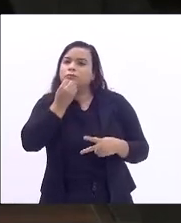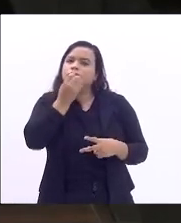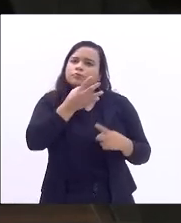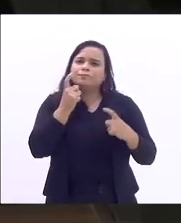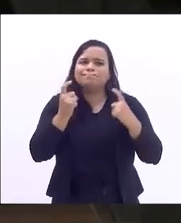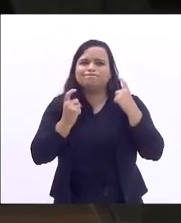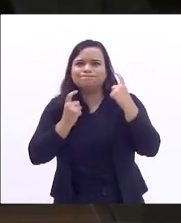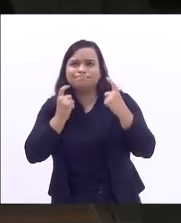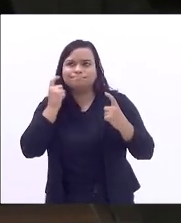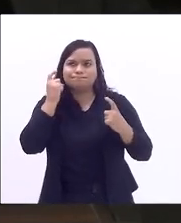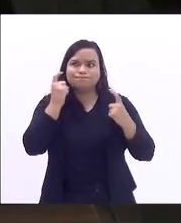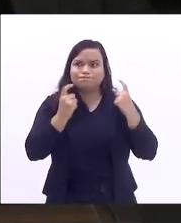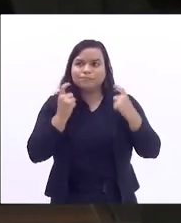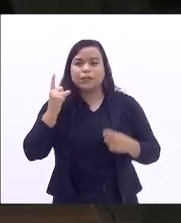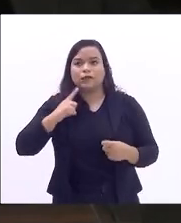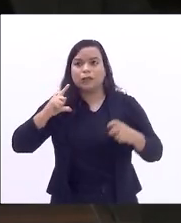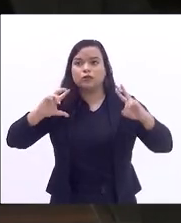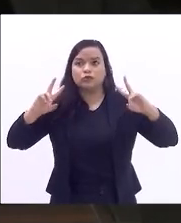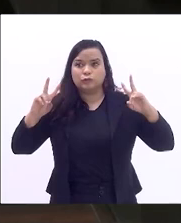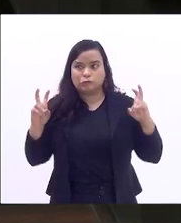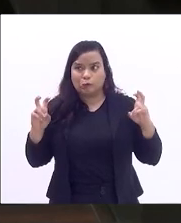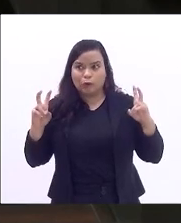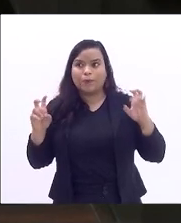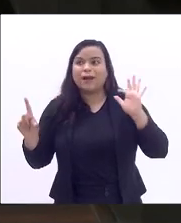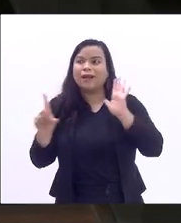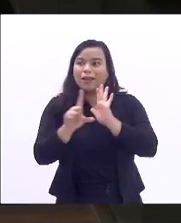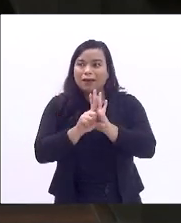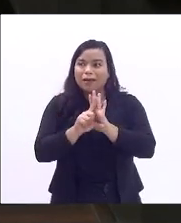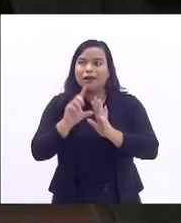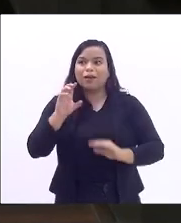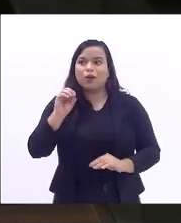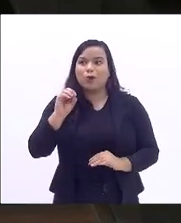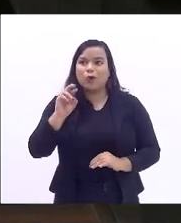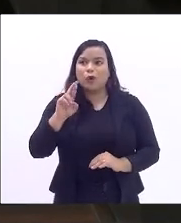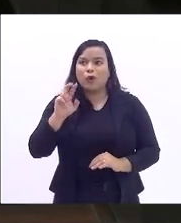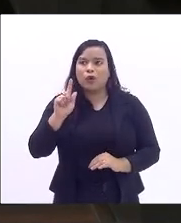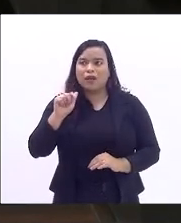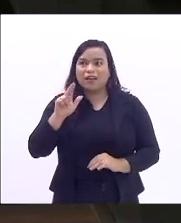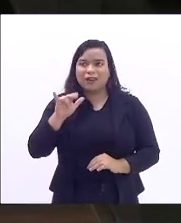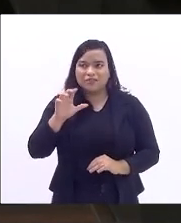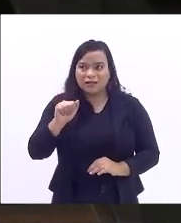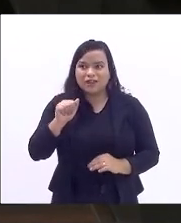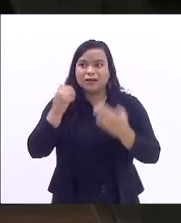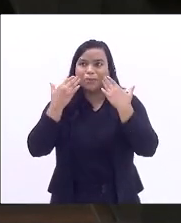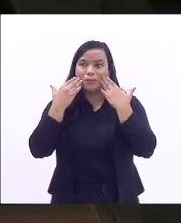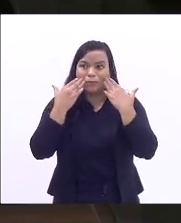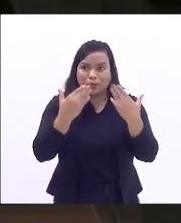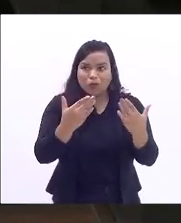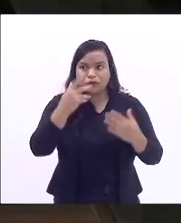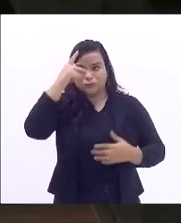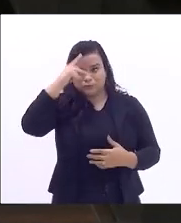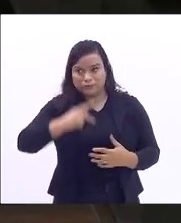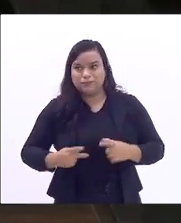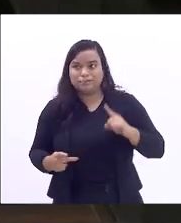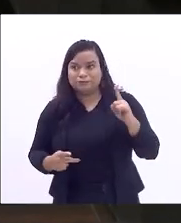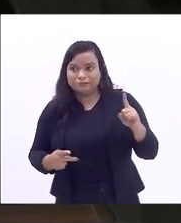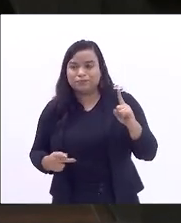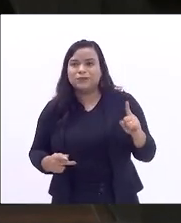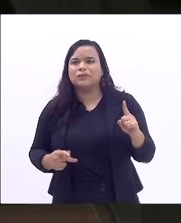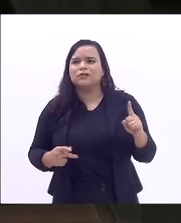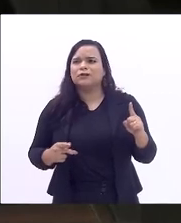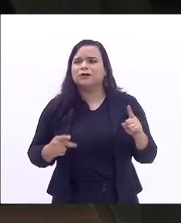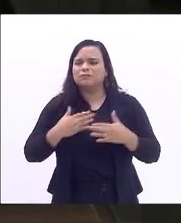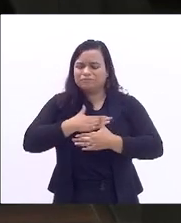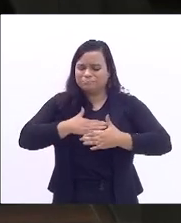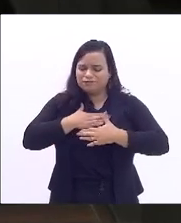preocupação a respeito da lei orgânica demonstrando ao presidente todas